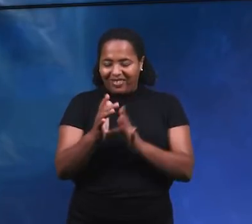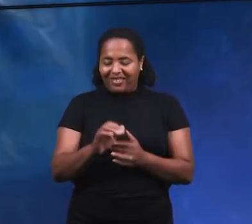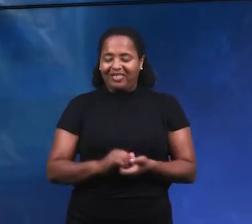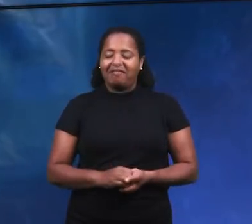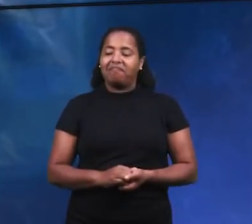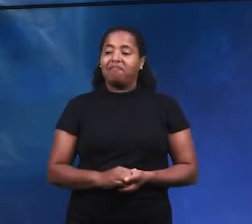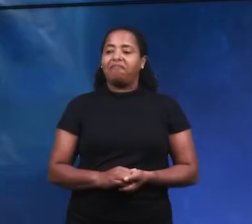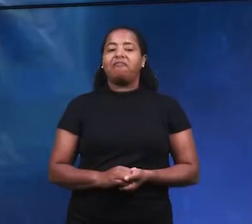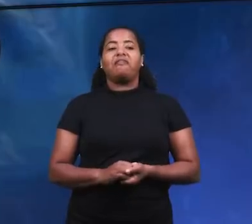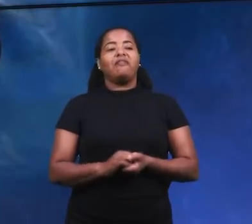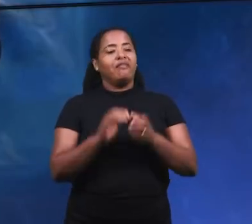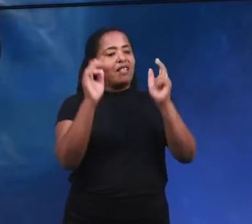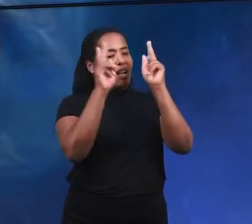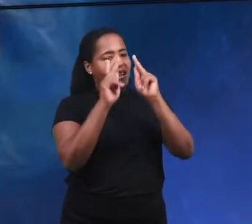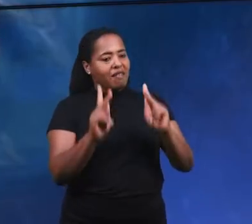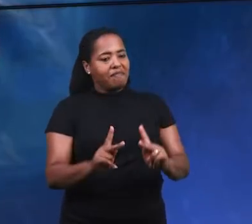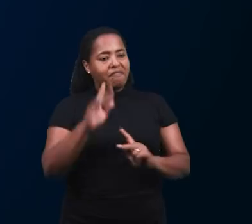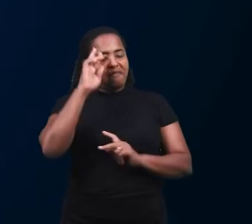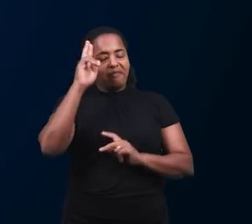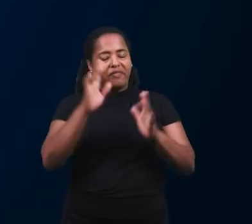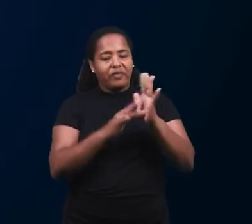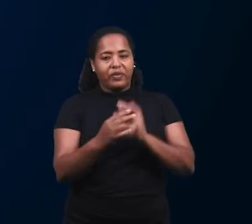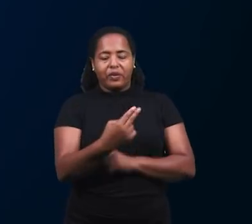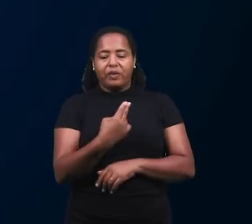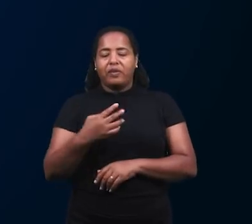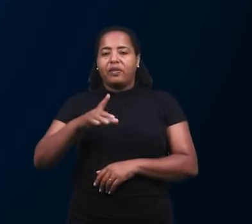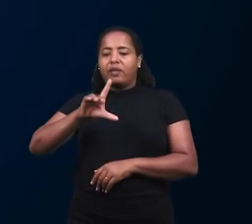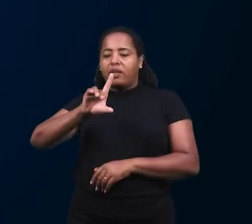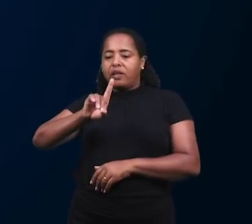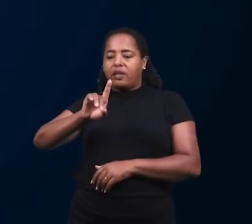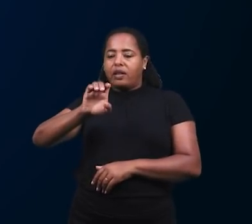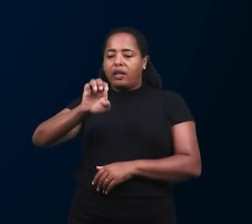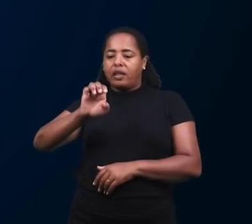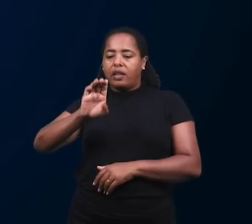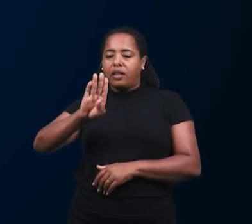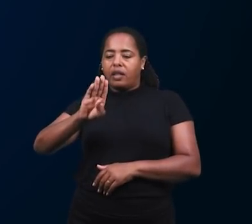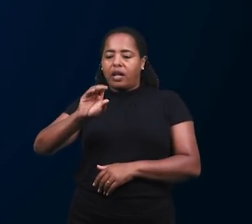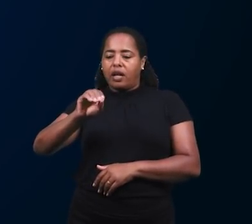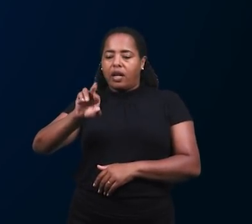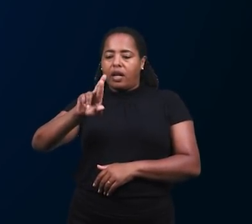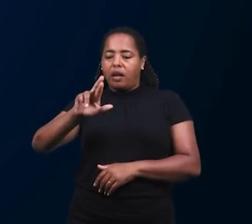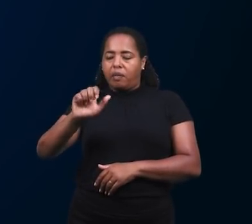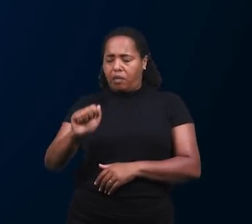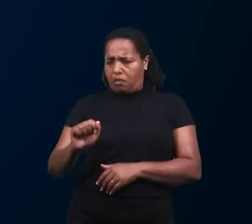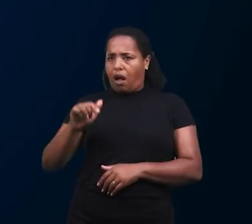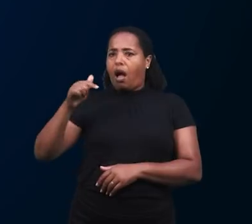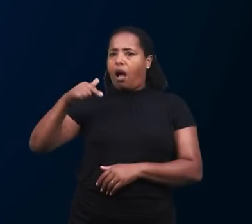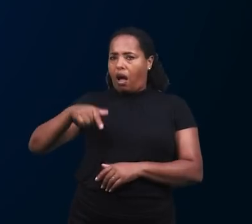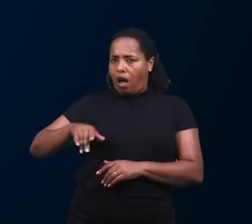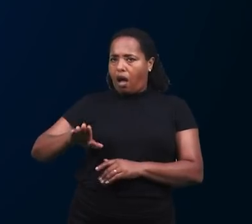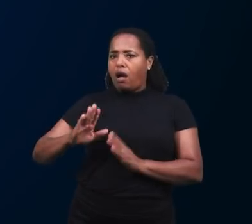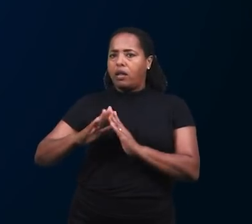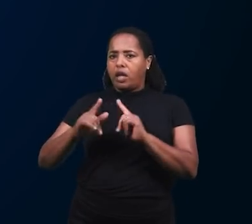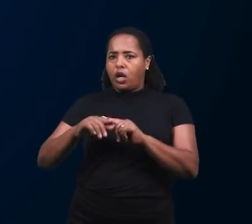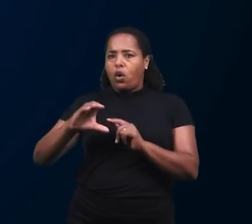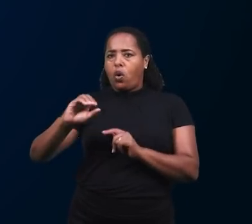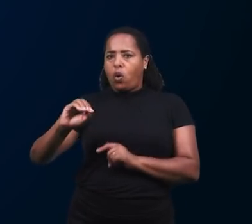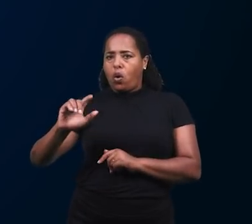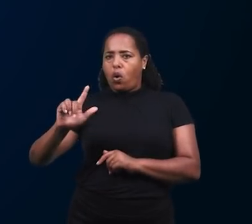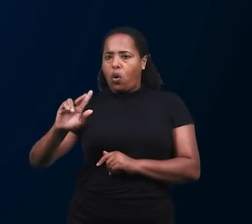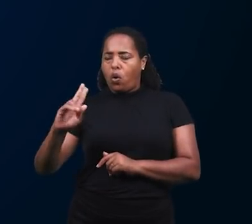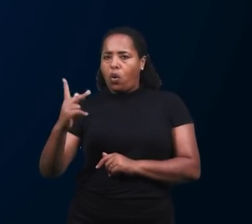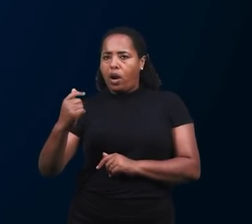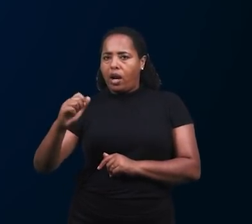cumprimentá-la, irmã, com a paz do Senhor Jesus. Irmãos, a paz do Senhor Jesus. O meu nome é Débora Alvim. Eu sou aqui da igreja